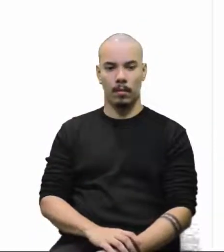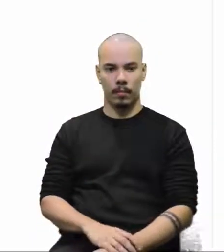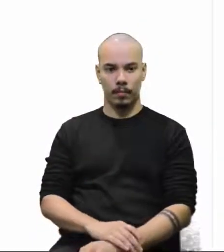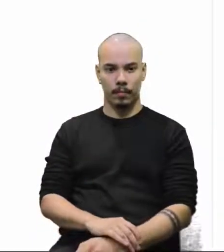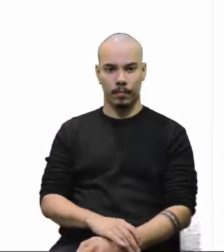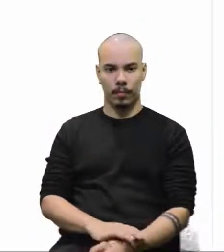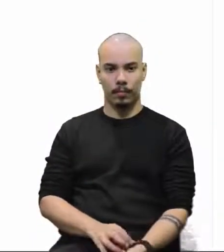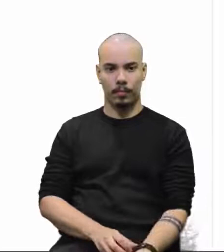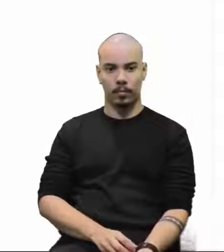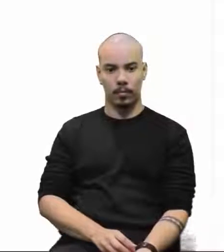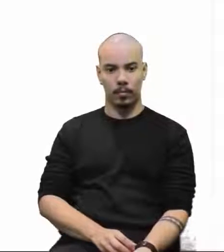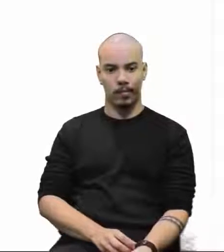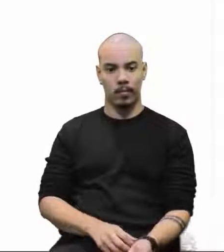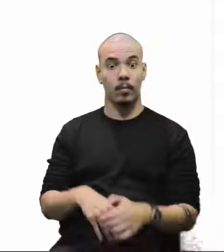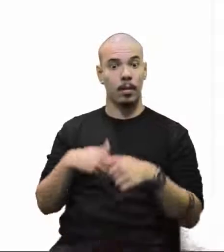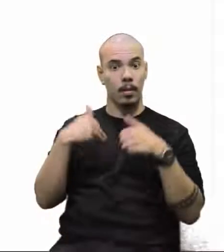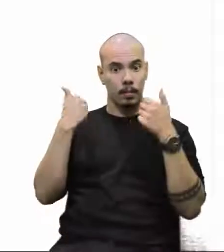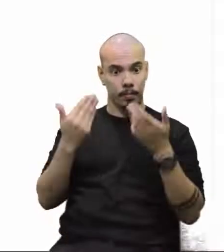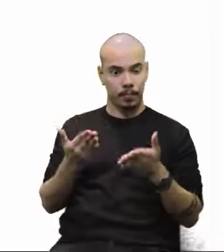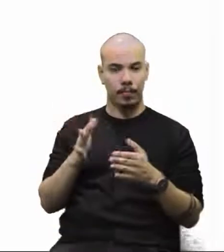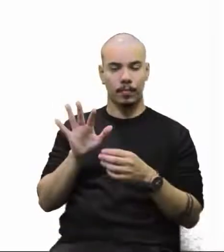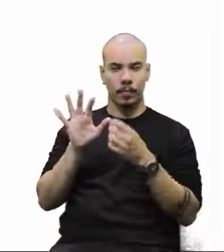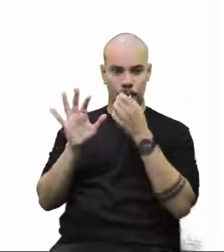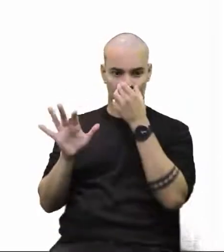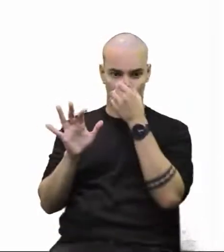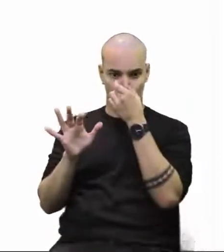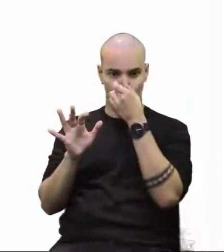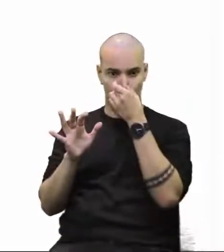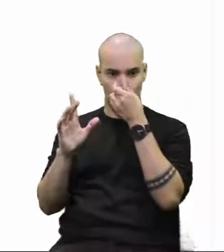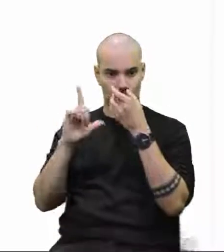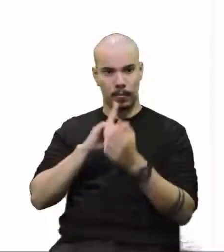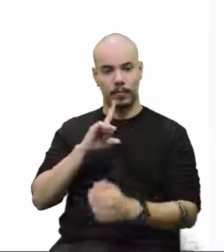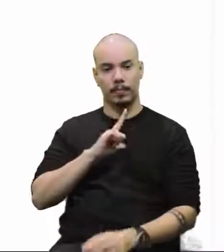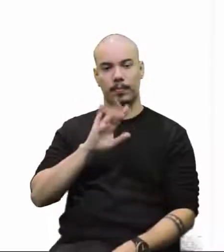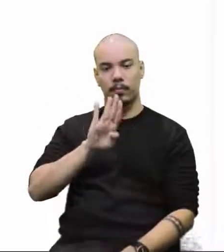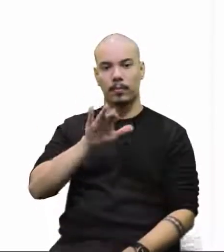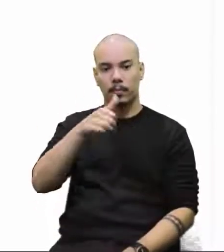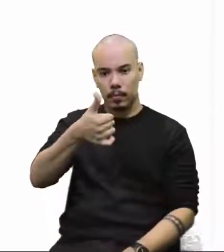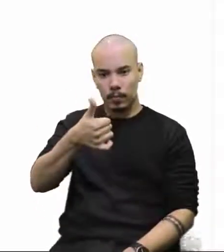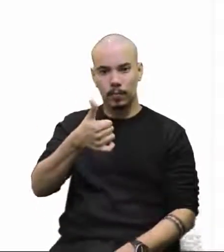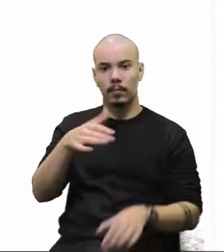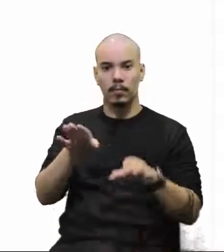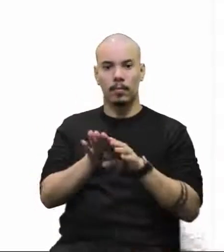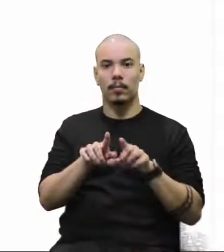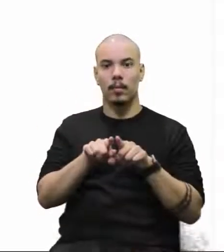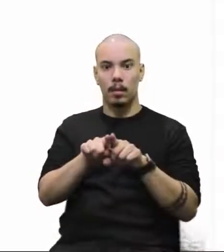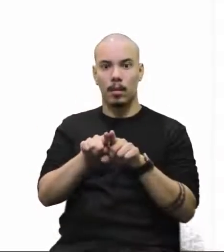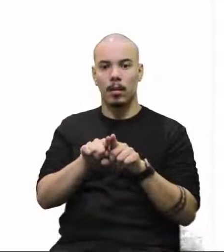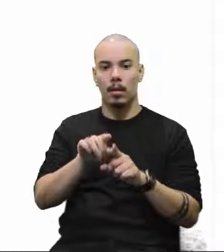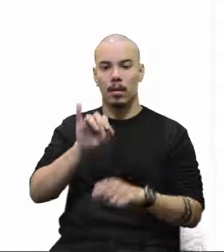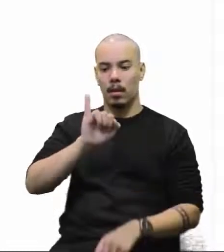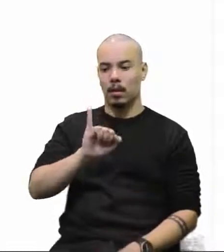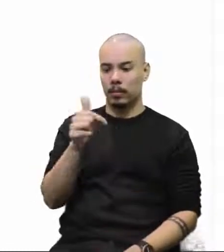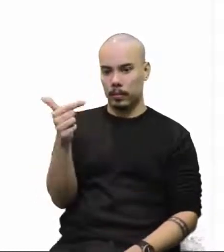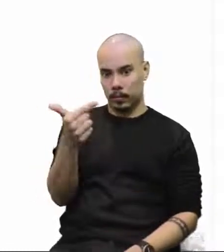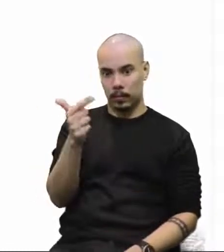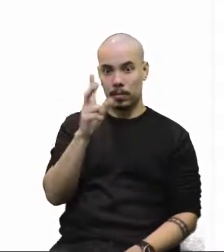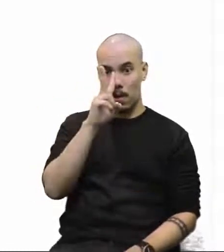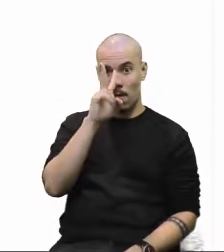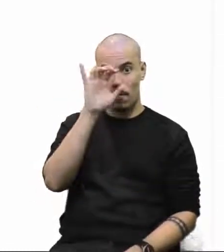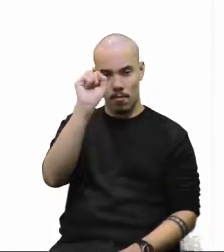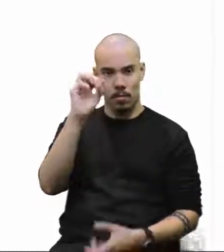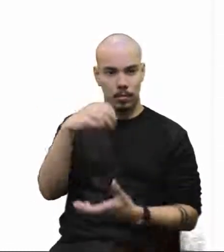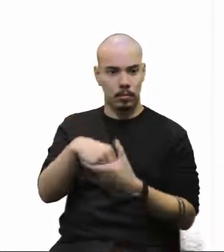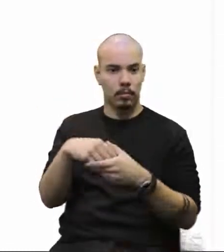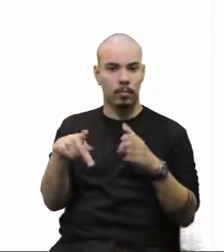beleza. No caso, né? Neste sendo B1 perpendicular a I2, A força